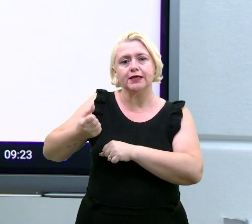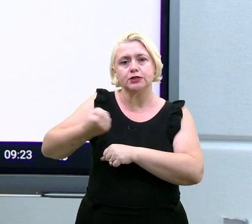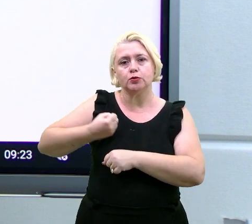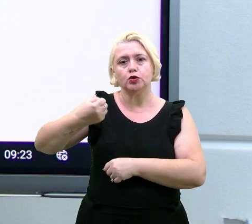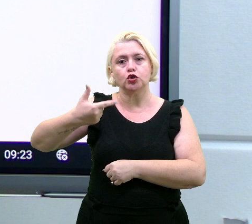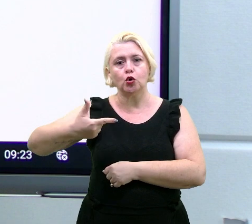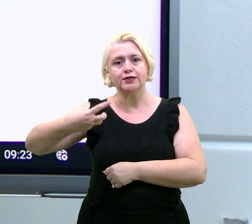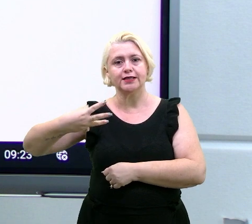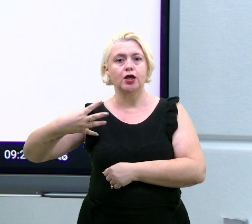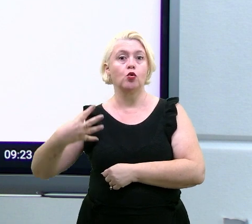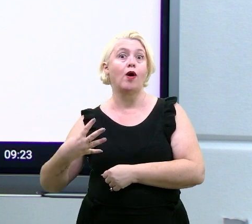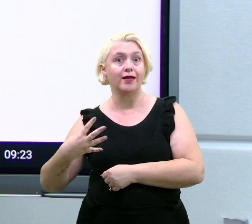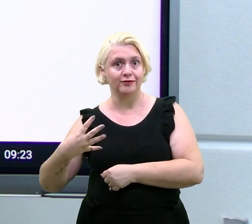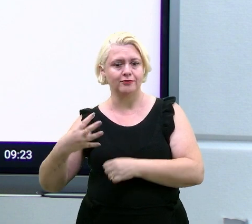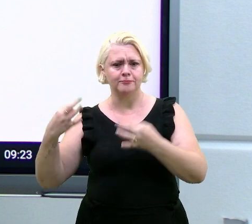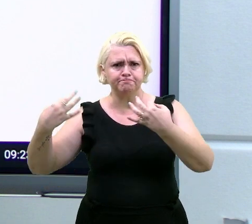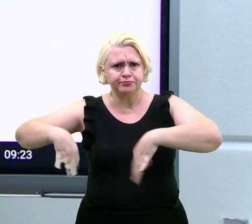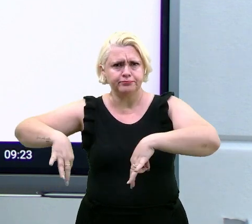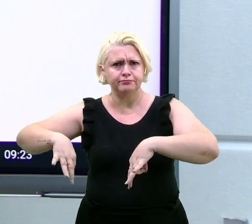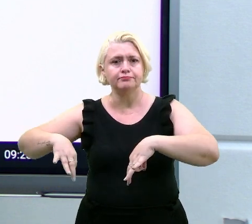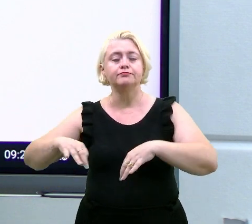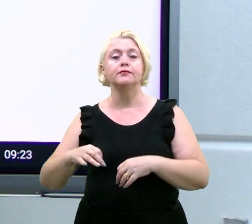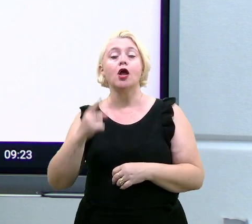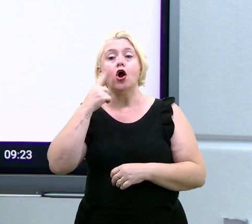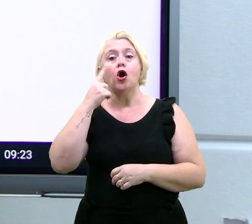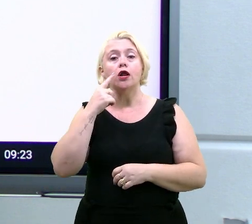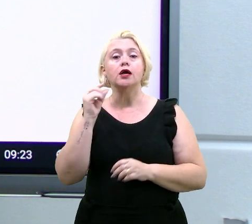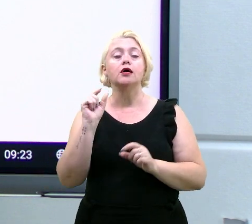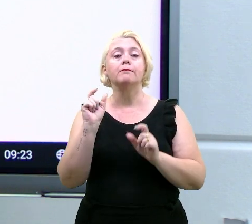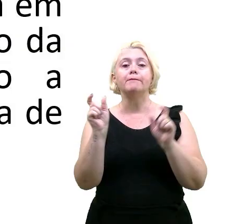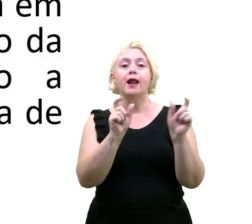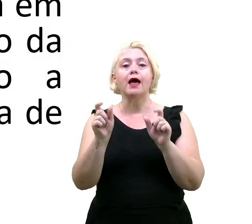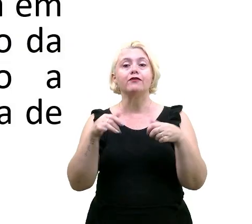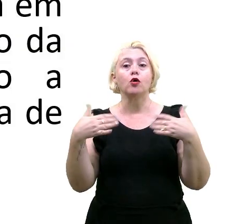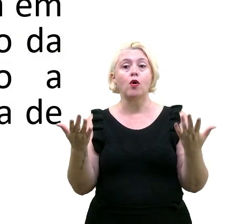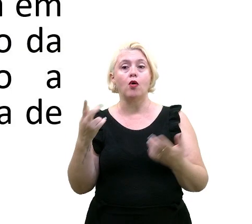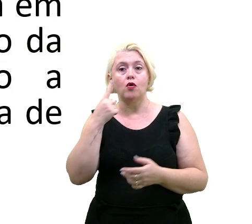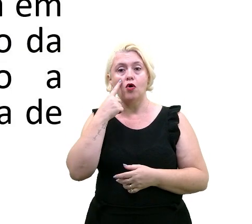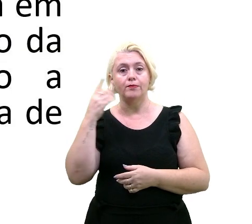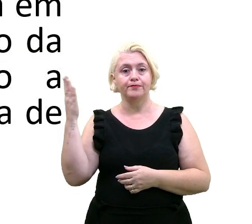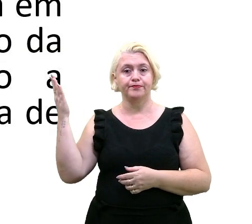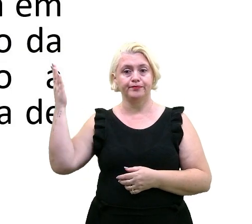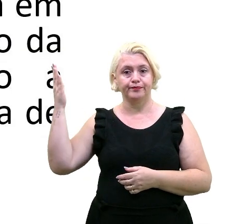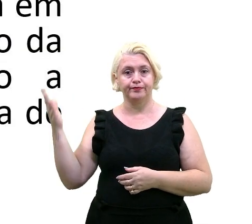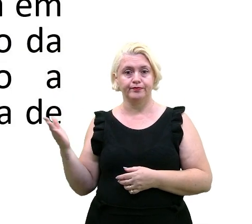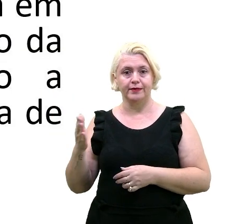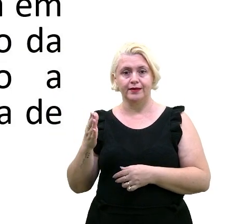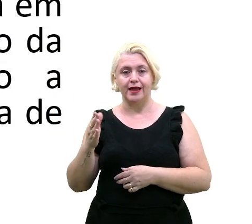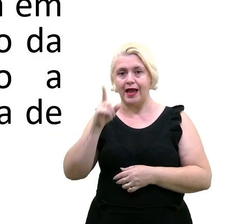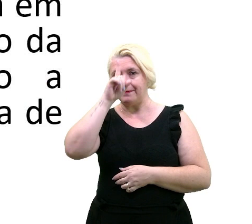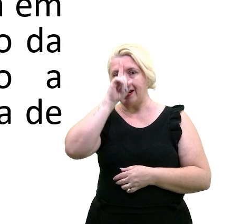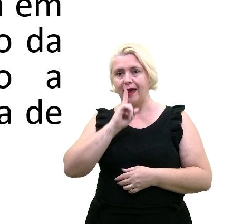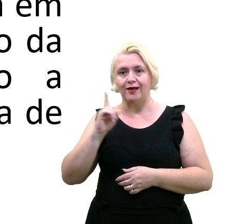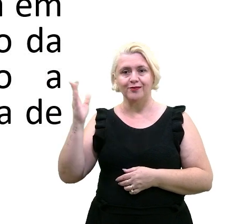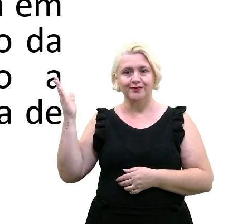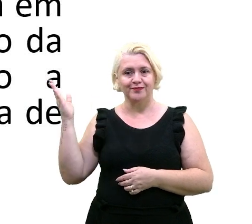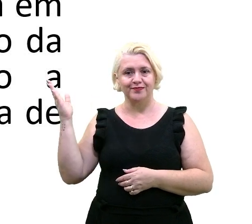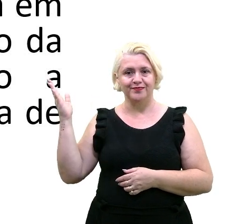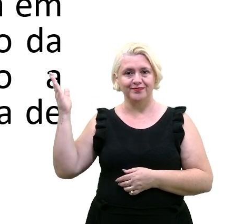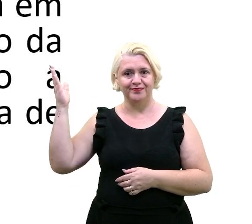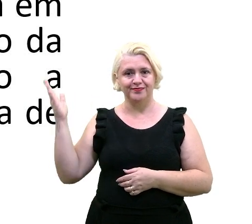olha aqui comigo Quais são os operadores que nós encontramos nesse parágrafo nós temos aqui olha outro